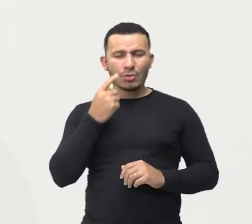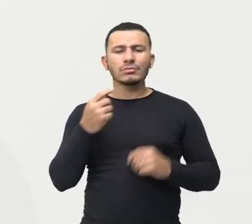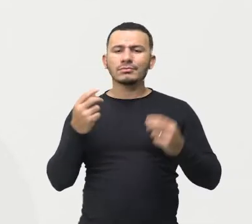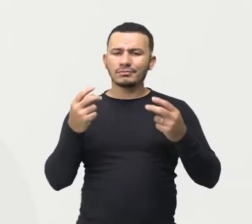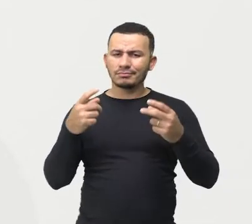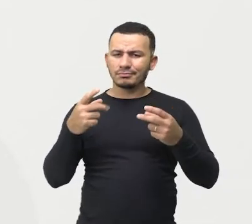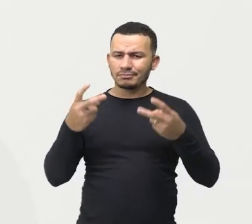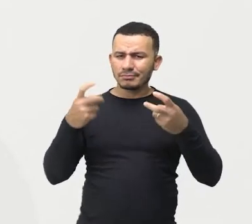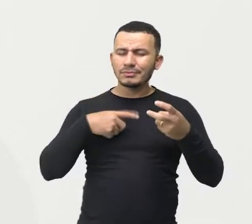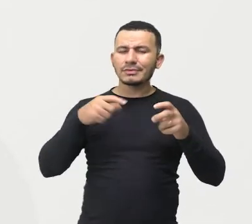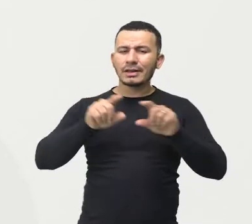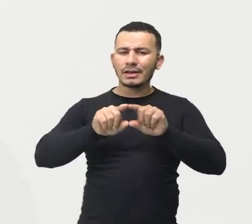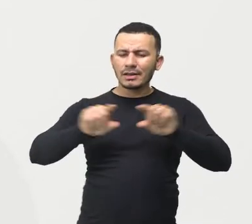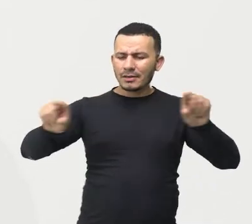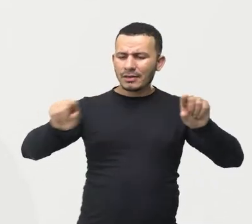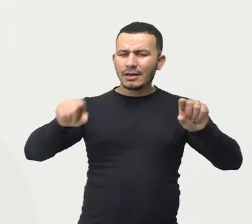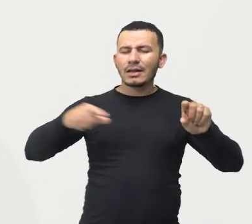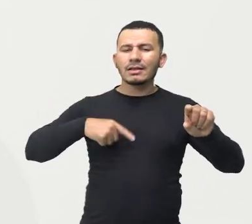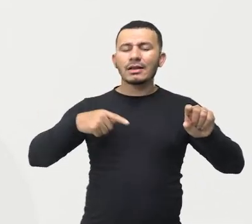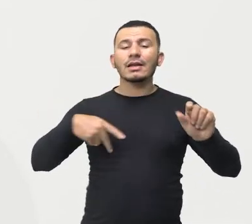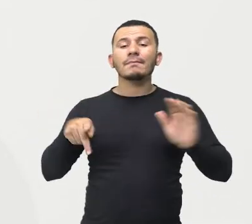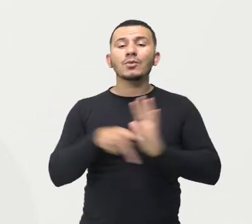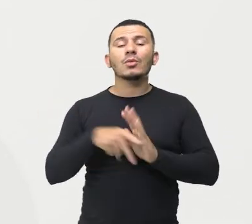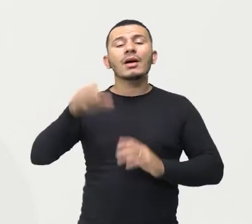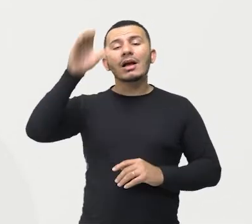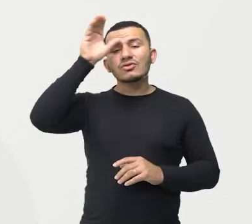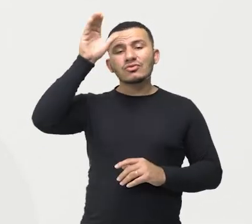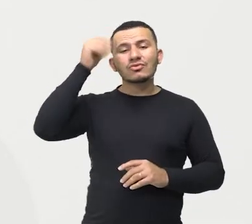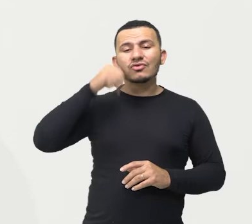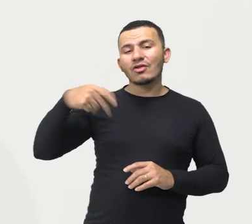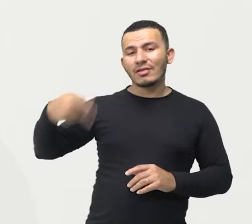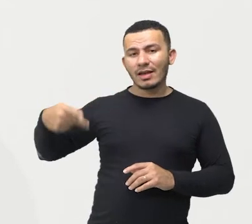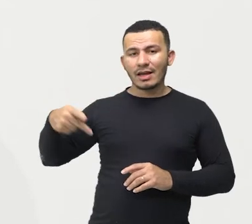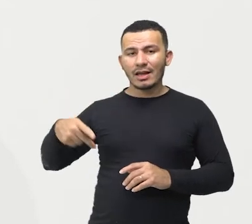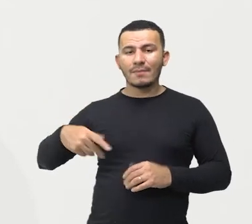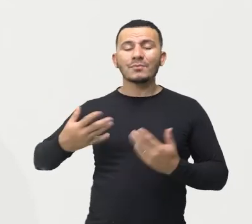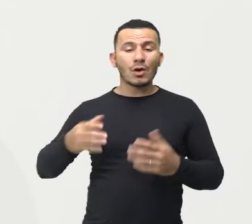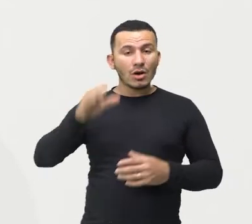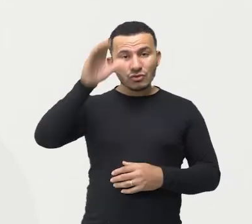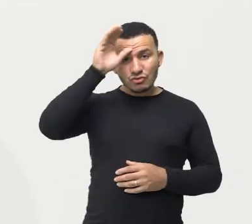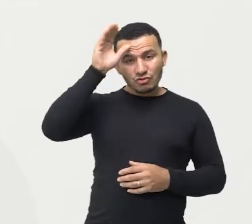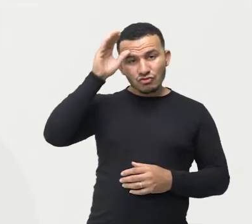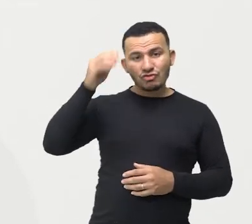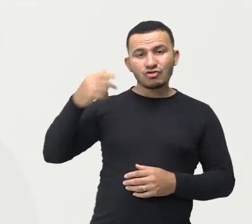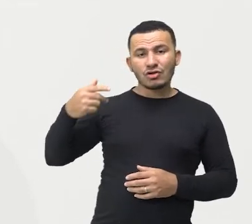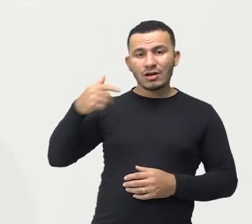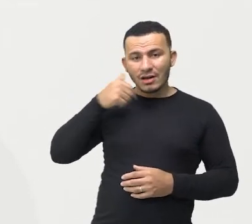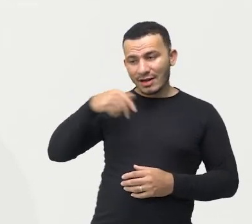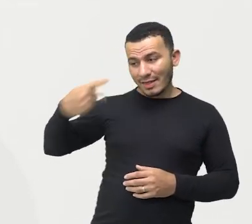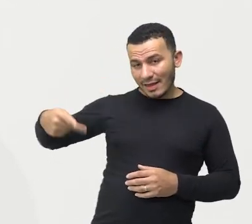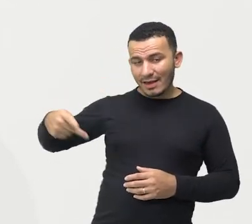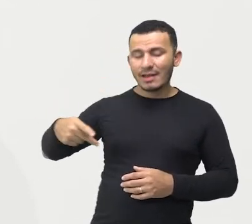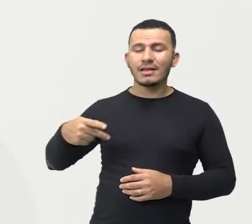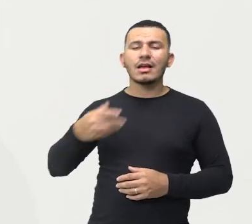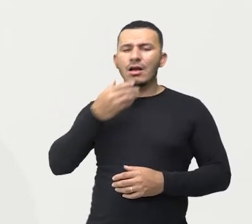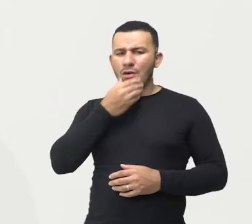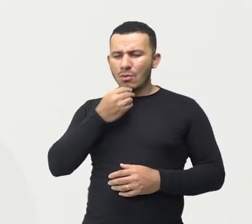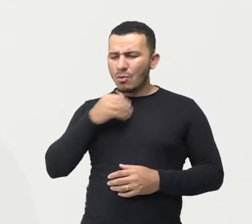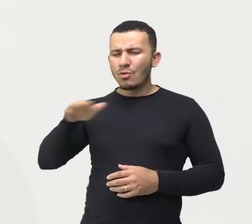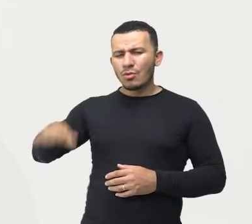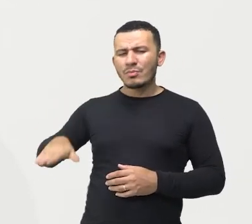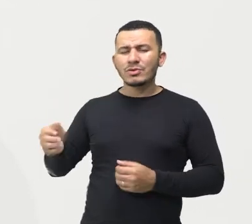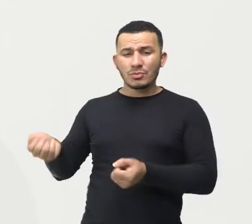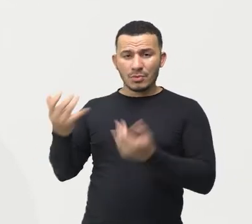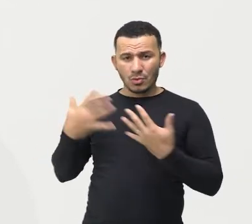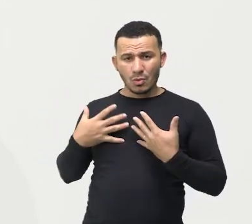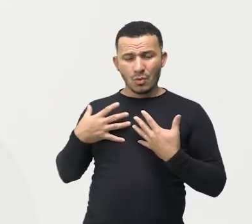que exatamente nesse parágrafo nós temos aqui a menção da tia do garoto. Segundo sua tia Nicole, o menino justificou a atitude